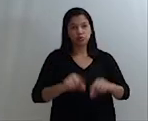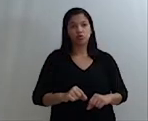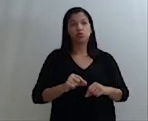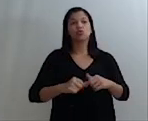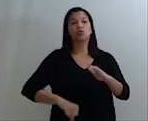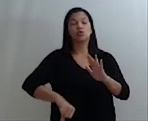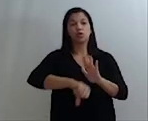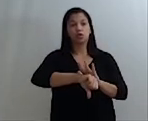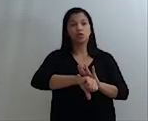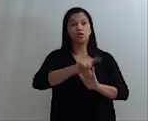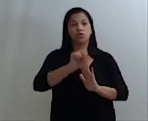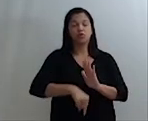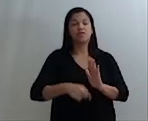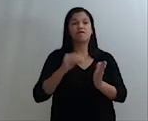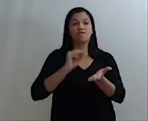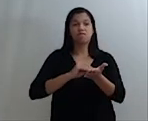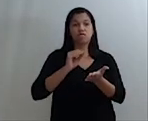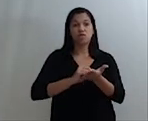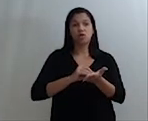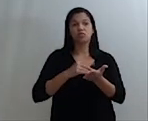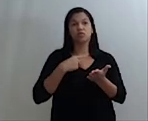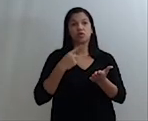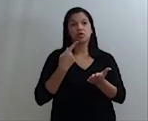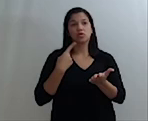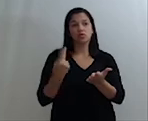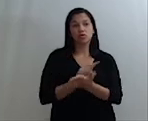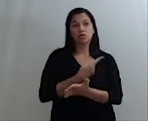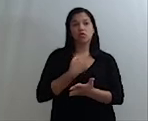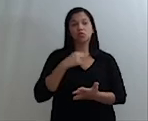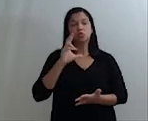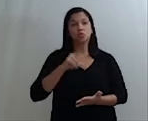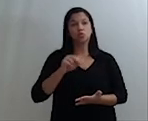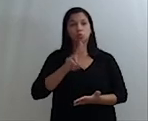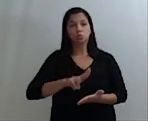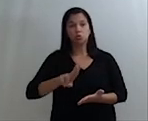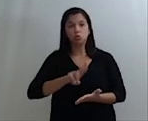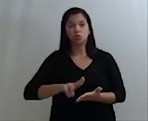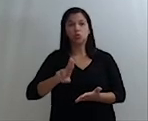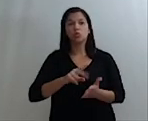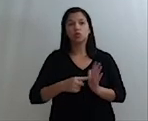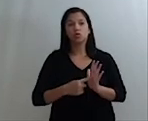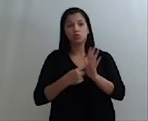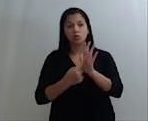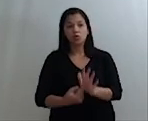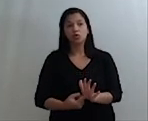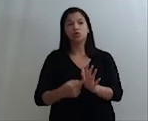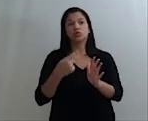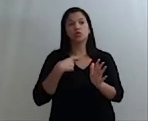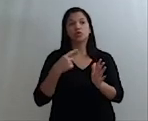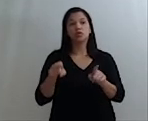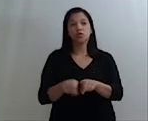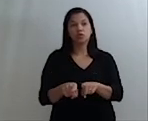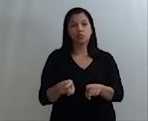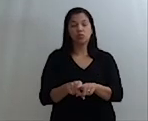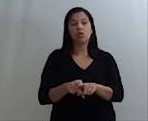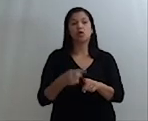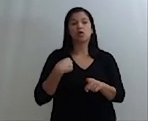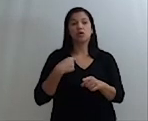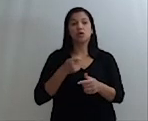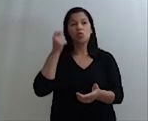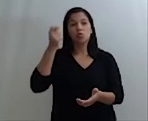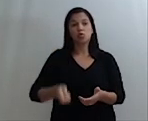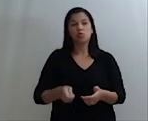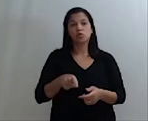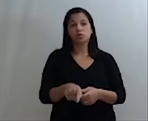ausência de violação ou grave ameaça a pessoa prática delitiva demonstram a suficiência a adequação e a proporcionalidade da imposição